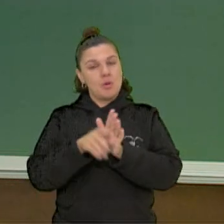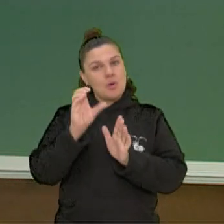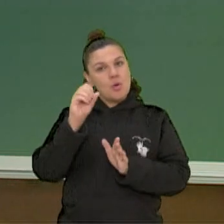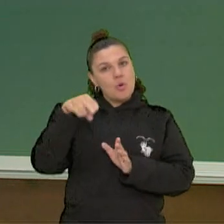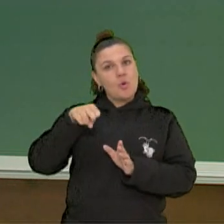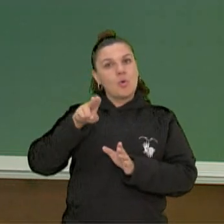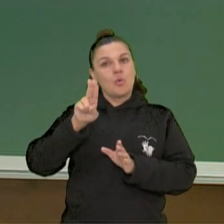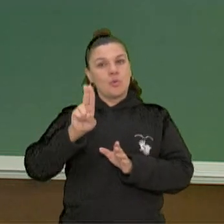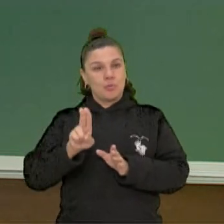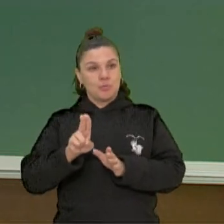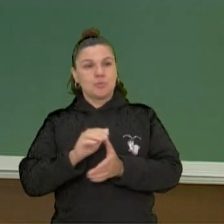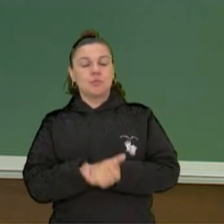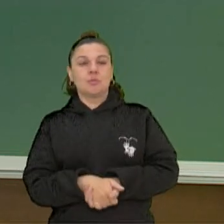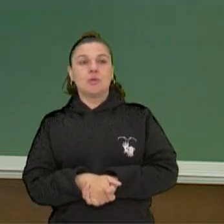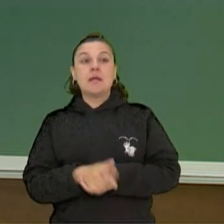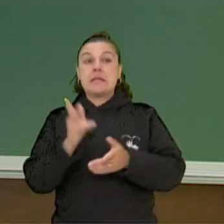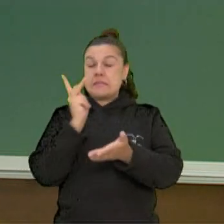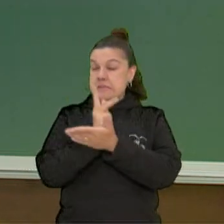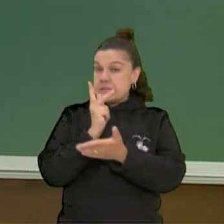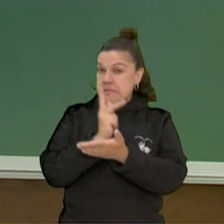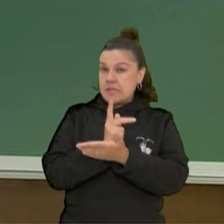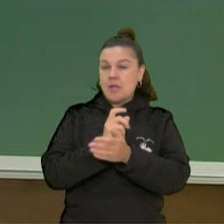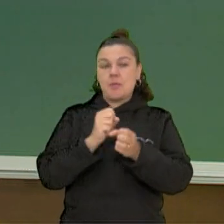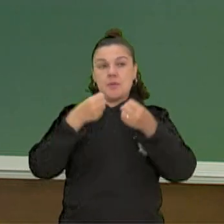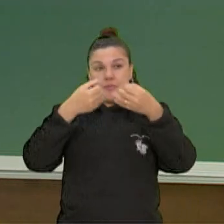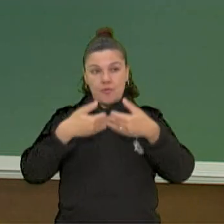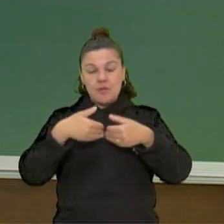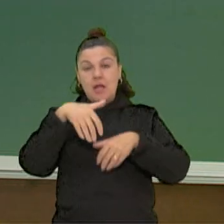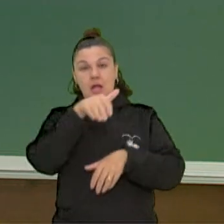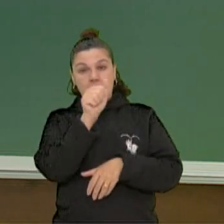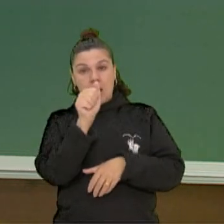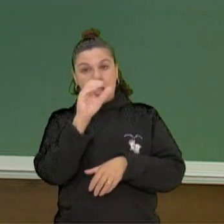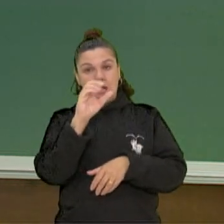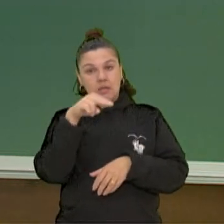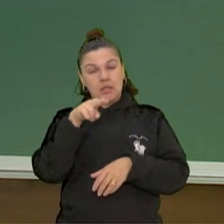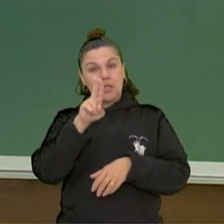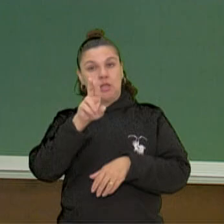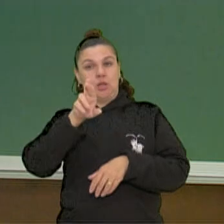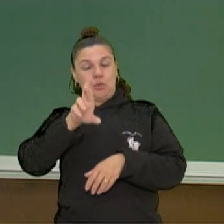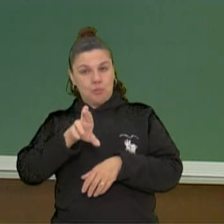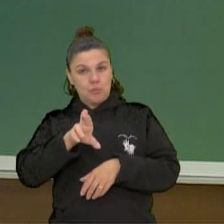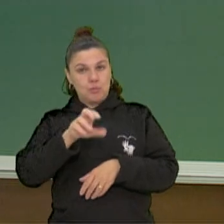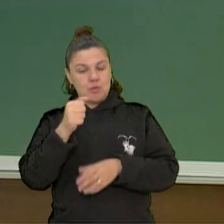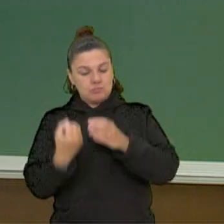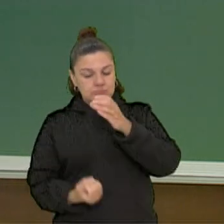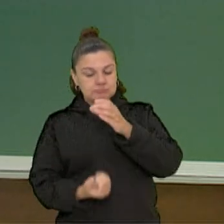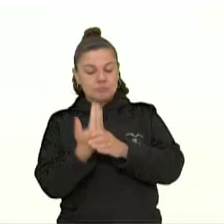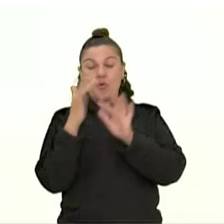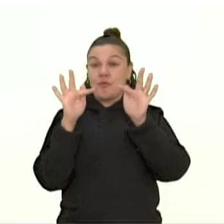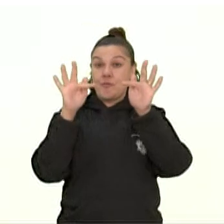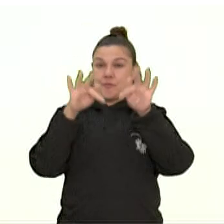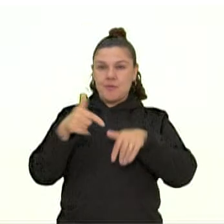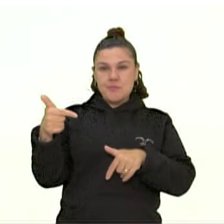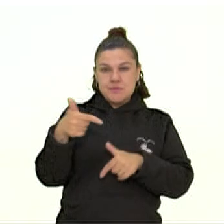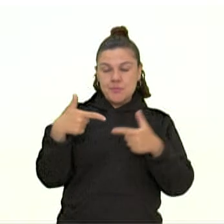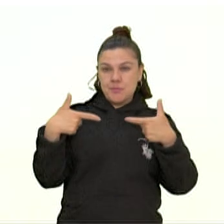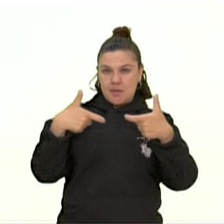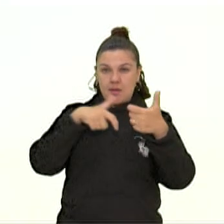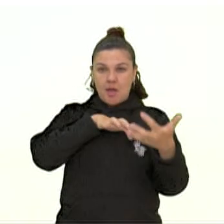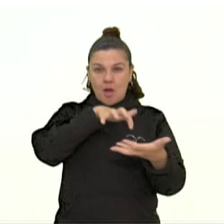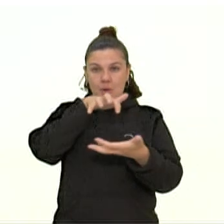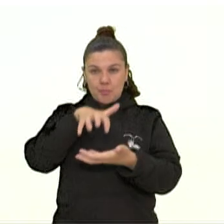né? Lembra, a gente trabalha sempre com a Acnur, que é a Agência da ONU para Refugiados, né? Que surgiu lá depois da Segunda Guerra Mundial,